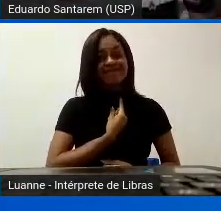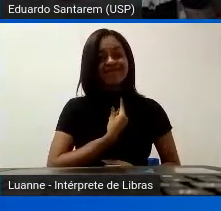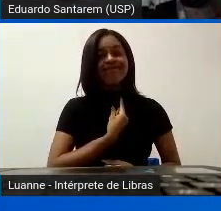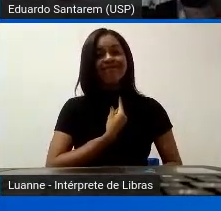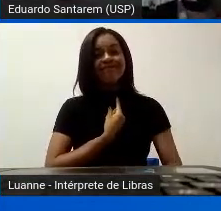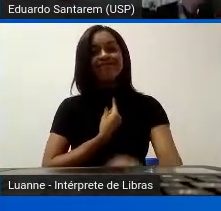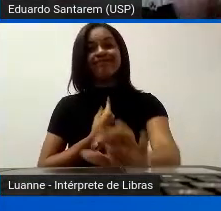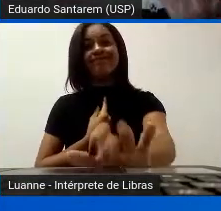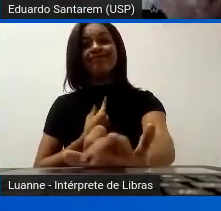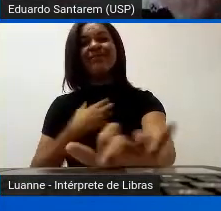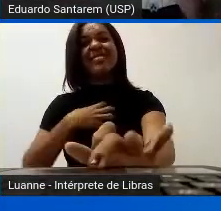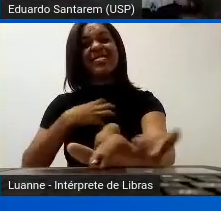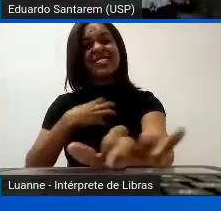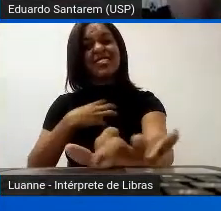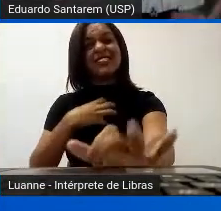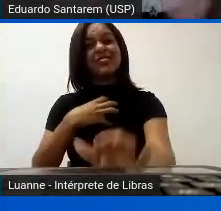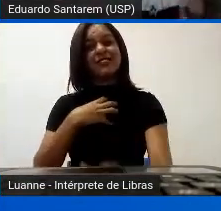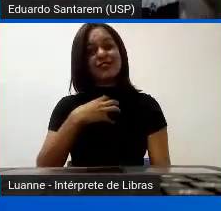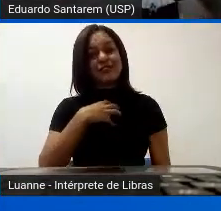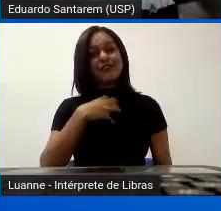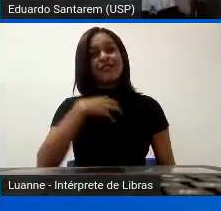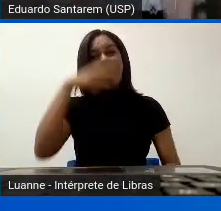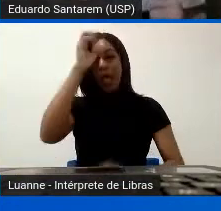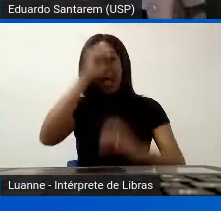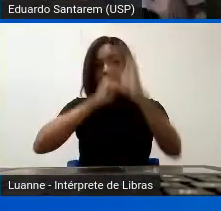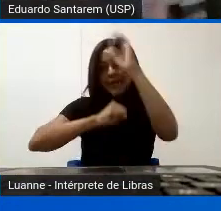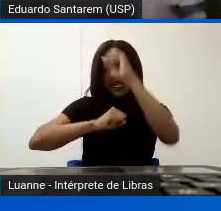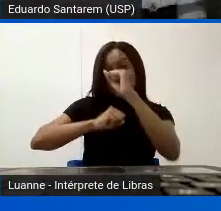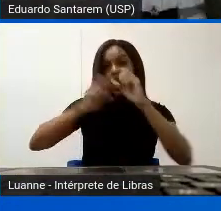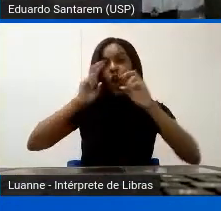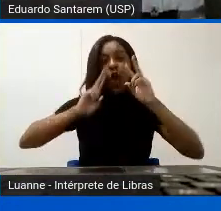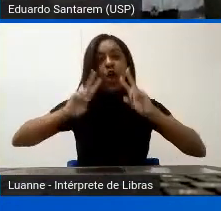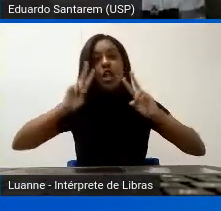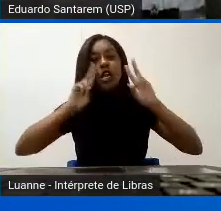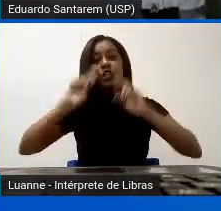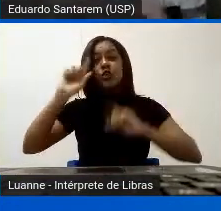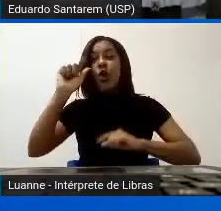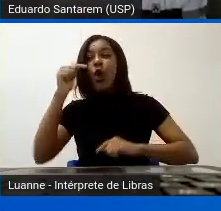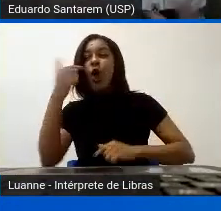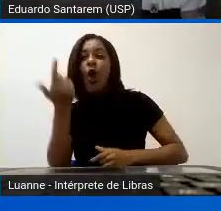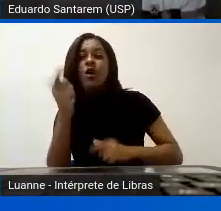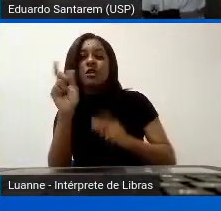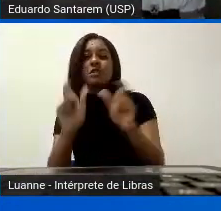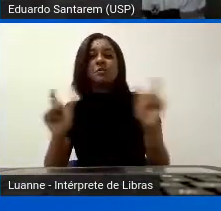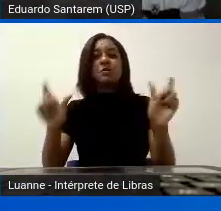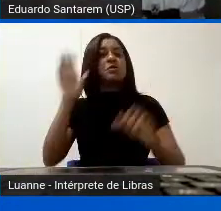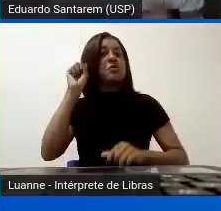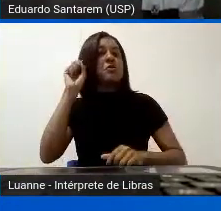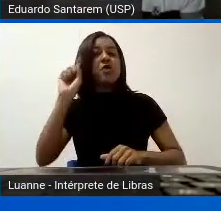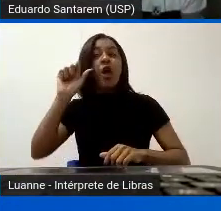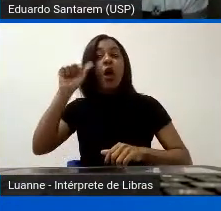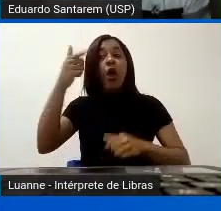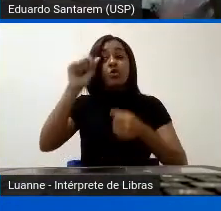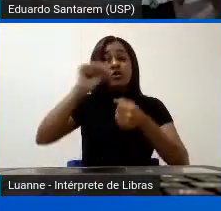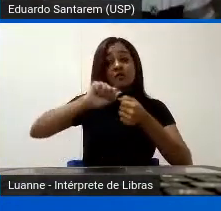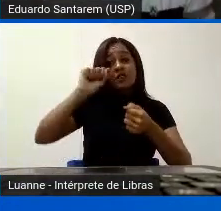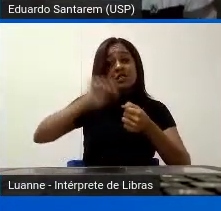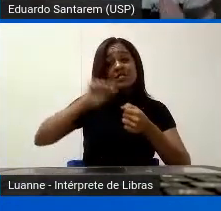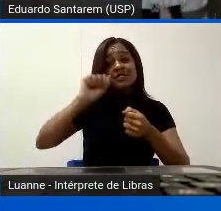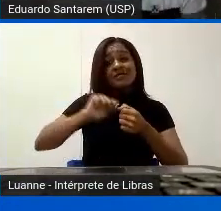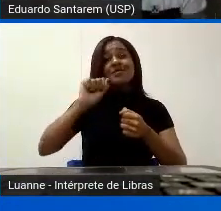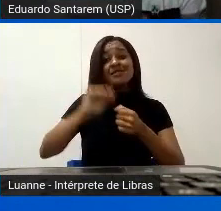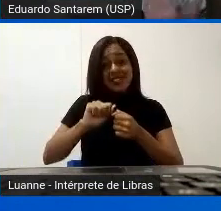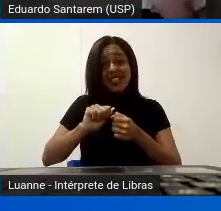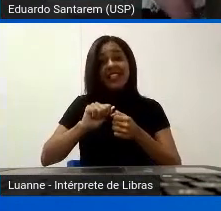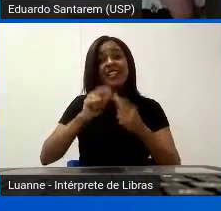consegue aprender mais olhando outros ouvindo né outros fazendo então esses tipos de ferramentas pode nos ajudar